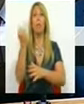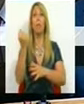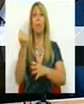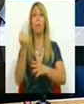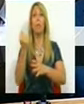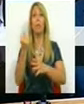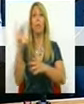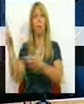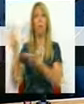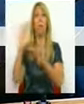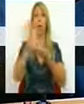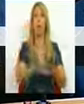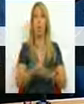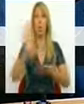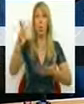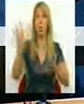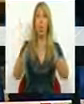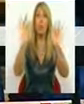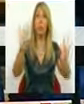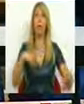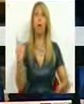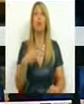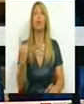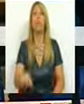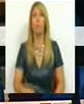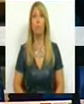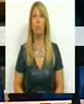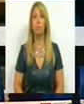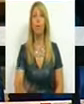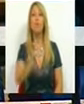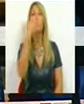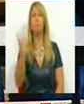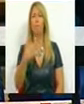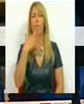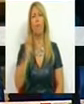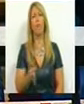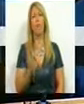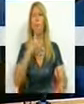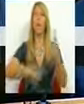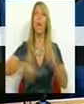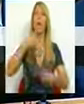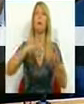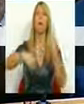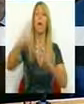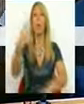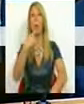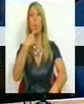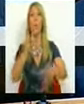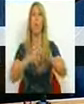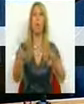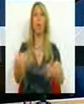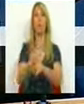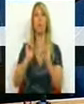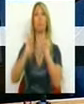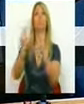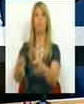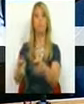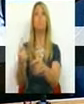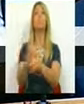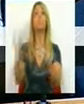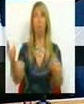nós tivemos. Segundo, que não vale a pena queixar-se muito da herança que recebeu, porque foi